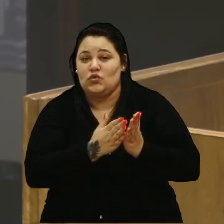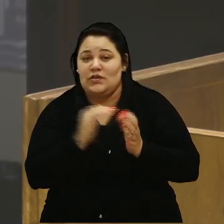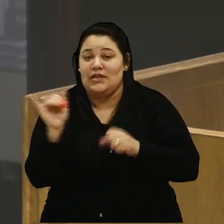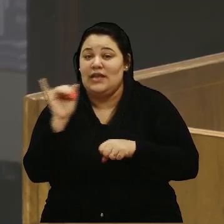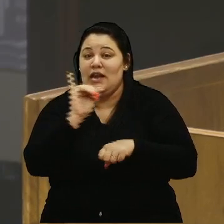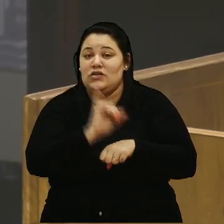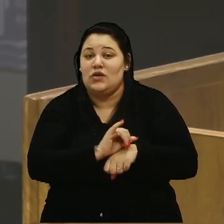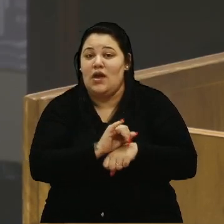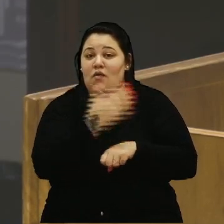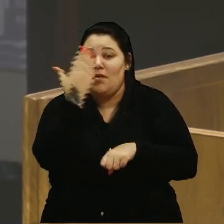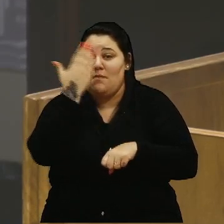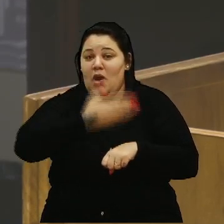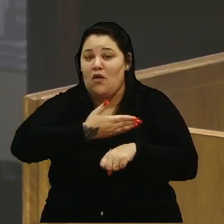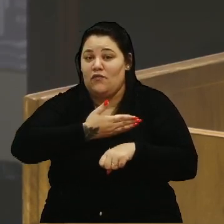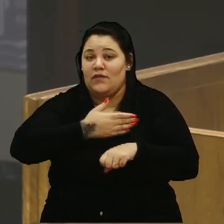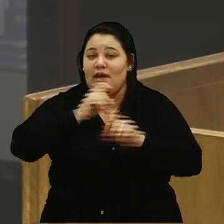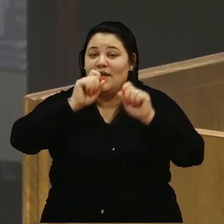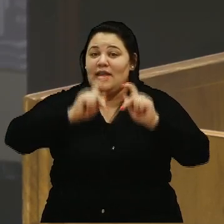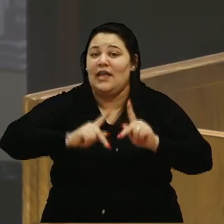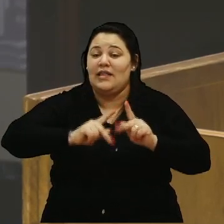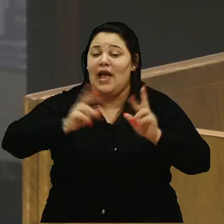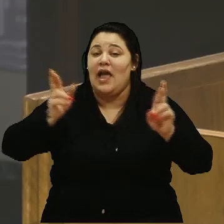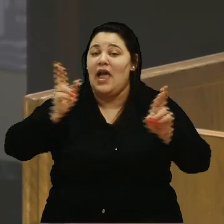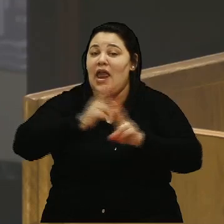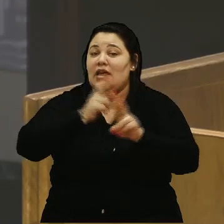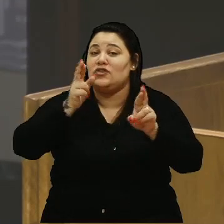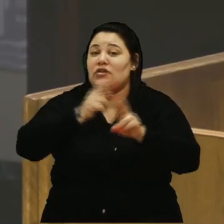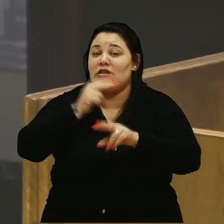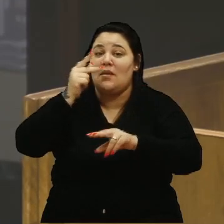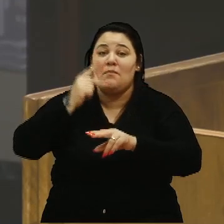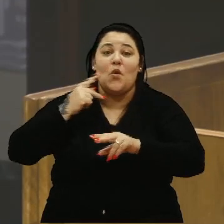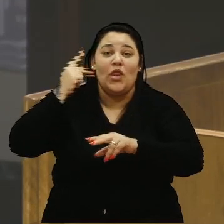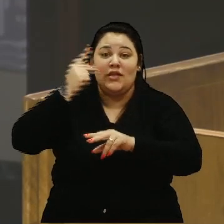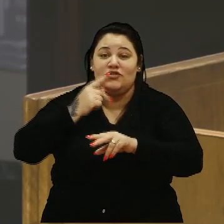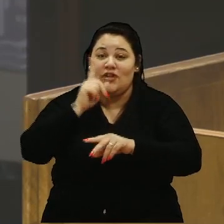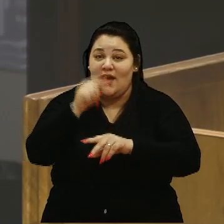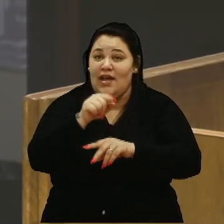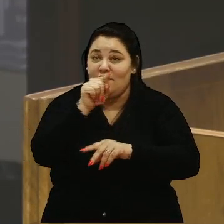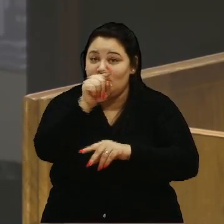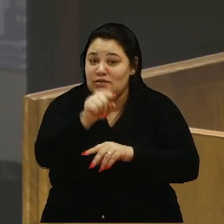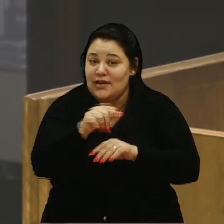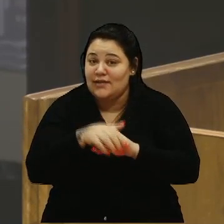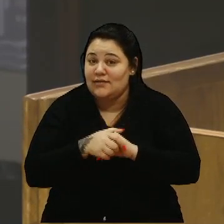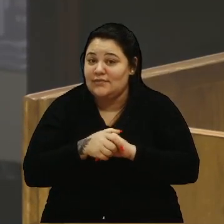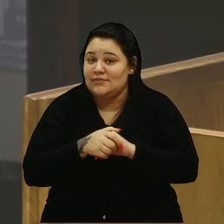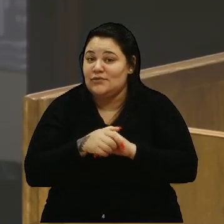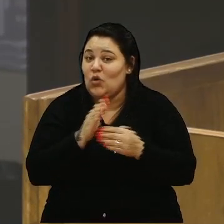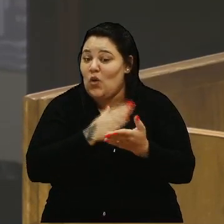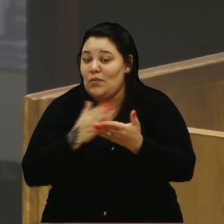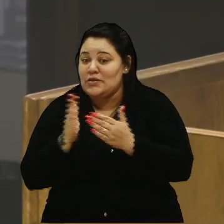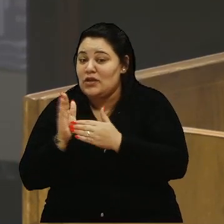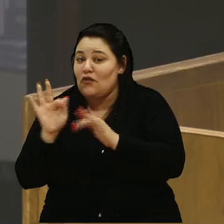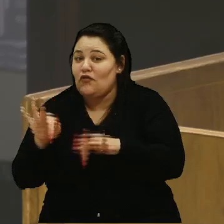comprovam. E quem está politizando, quem politizou, foi a senhora, de ponta a ponta.